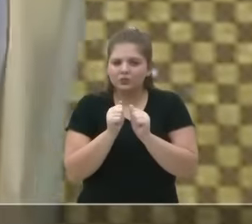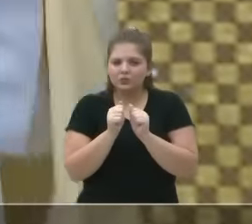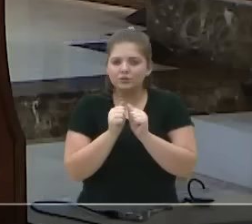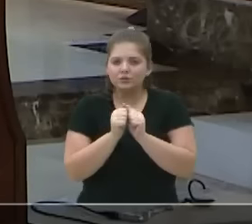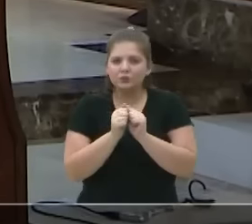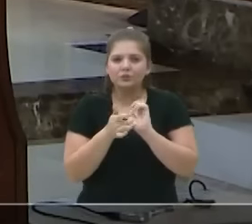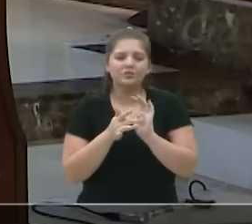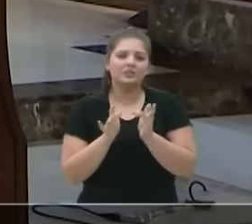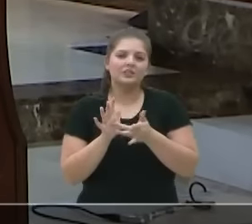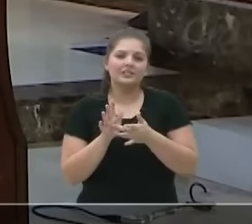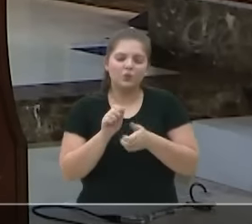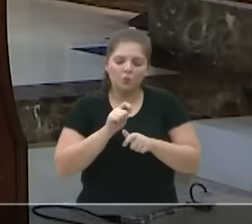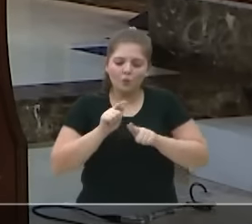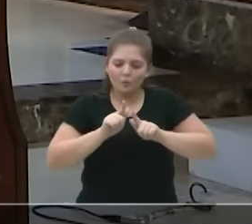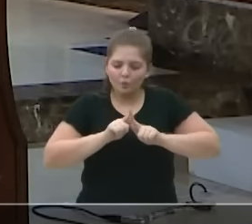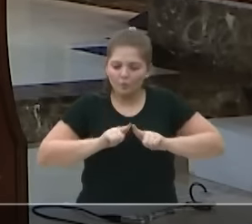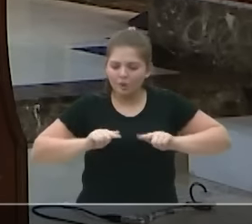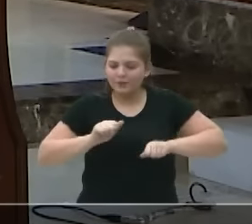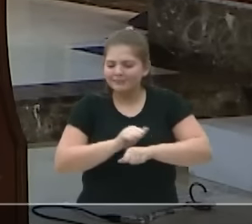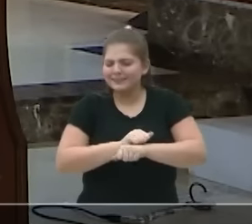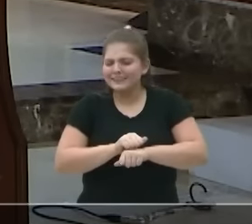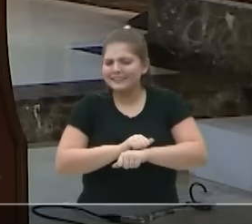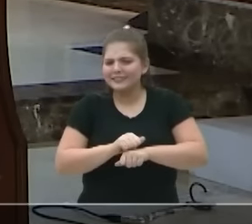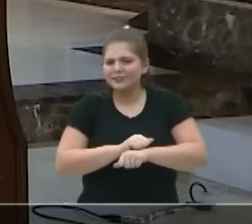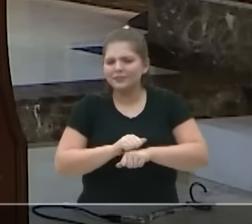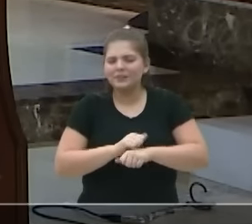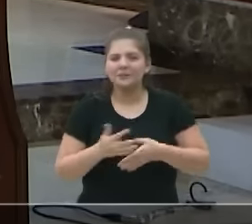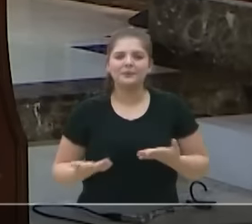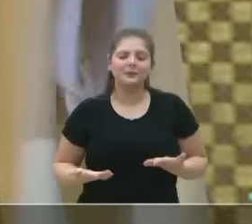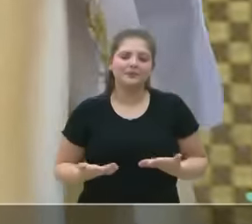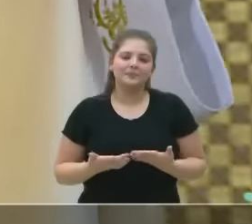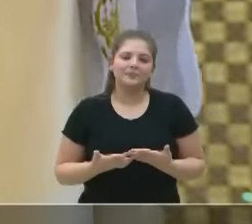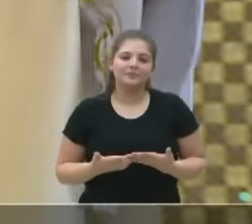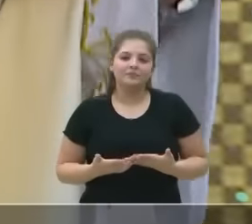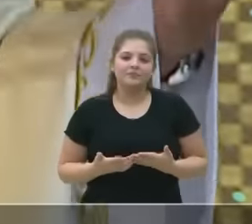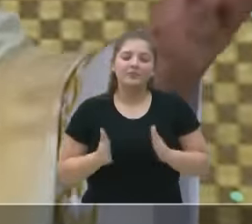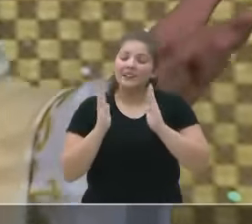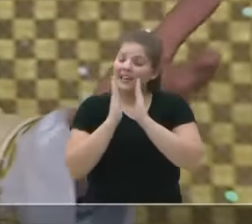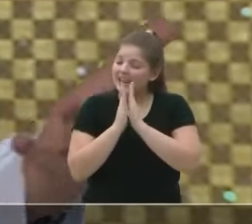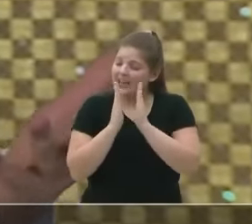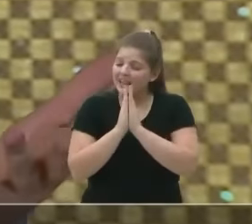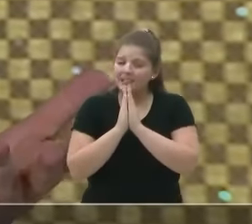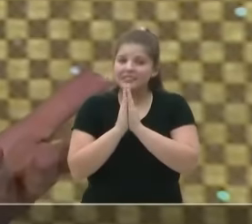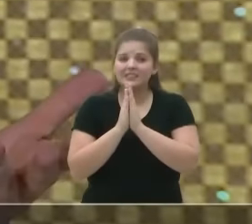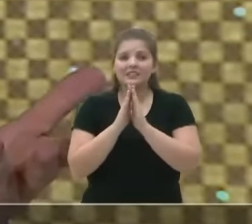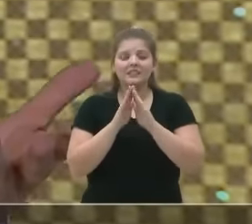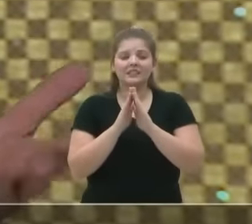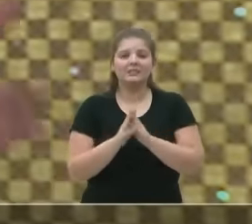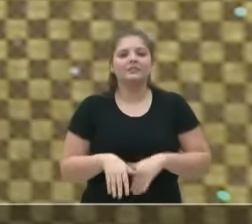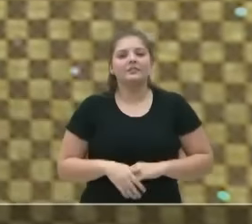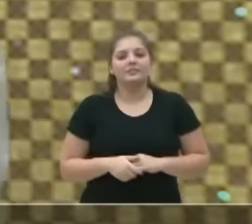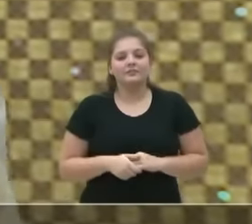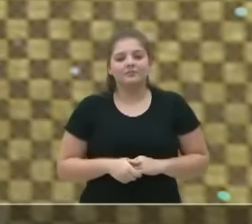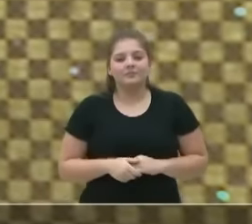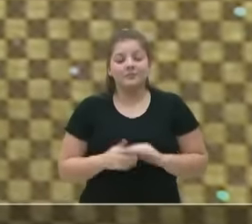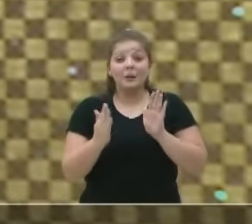lavai-me. Comece a ter a cultura de rezar esta oração. É